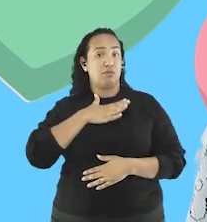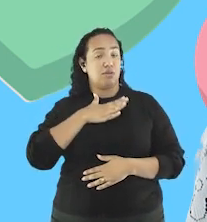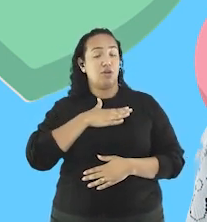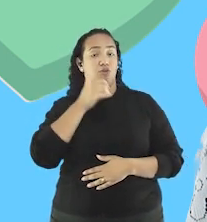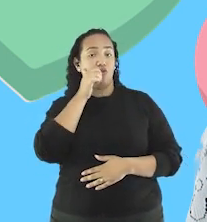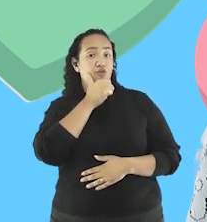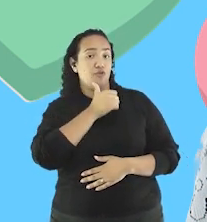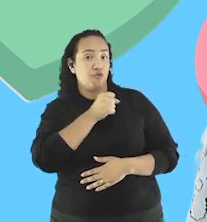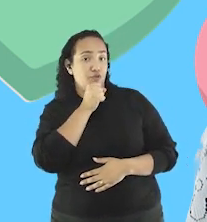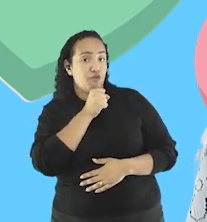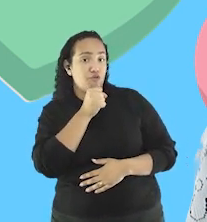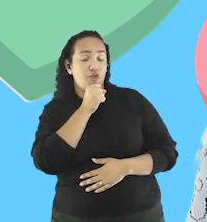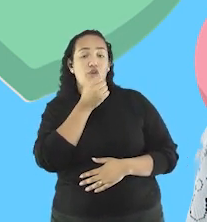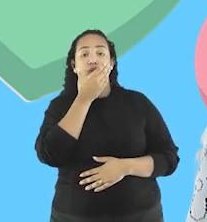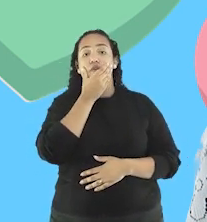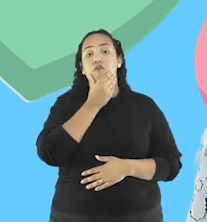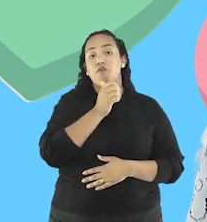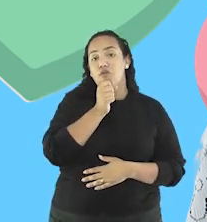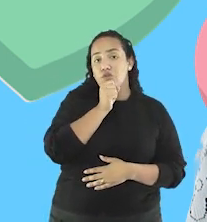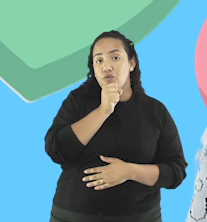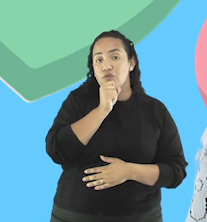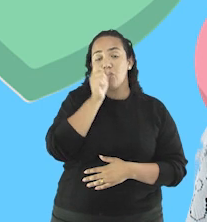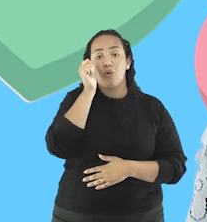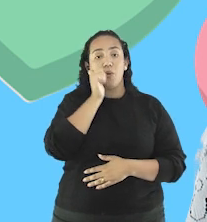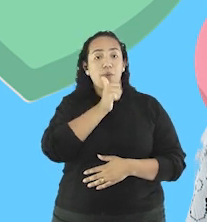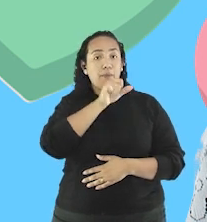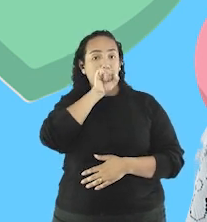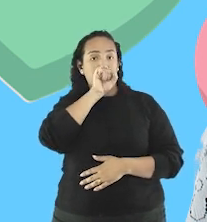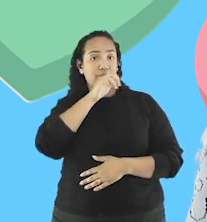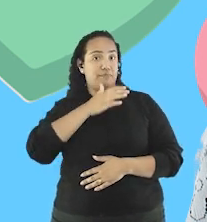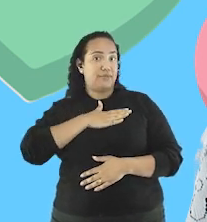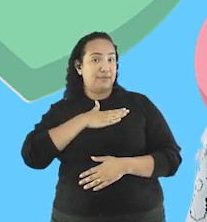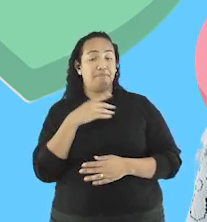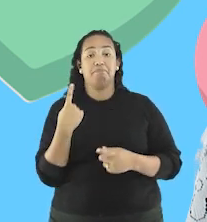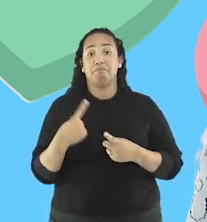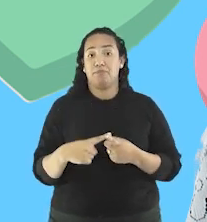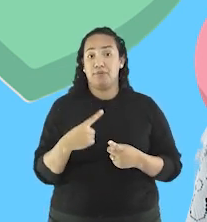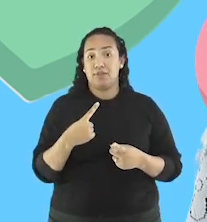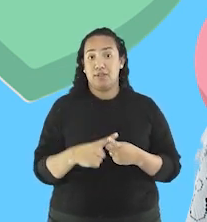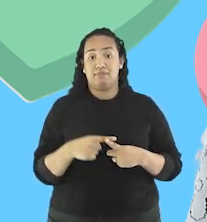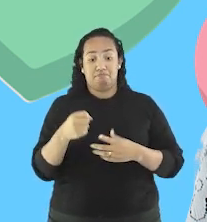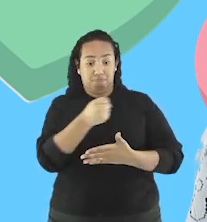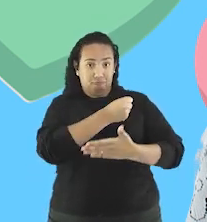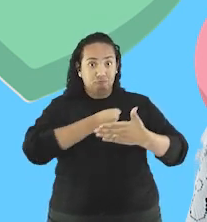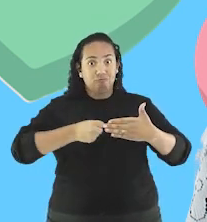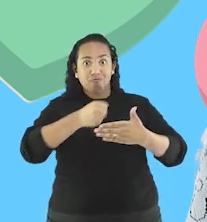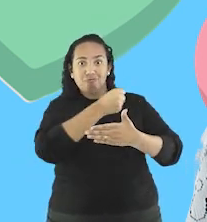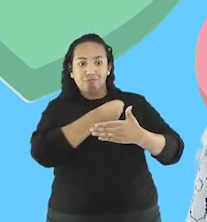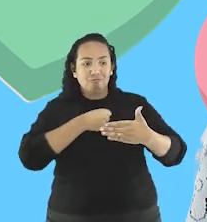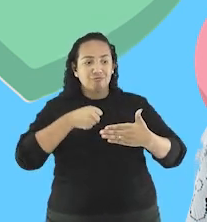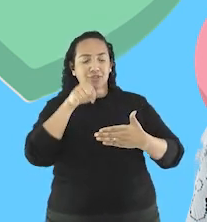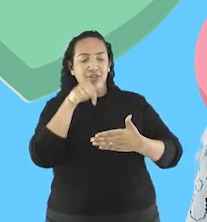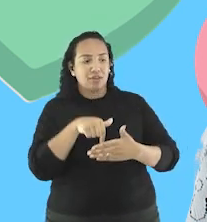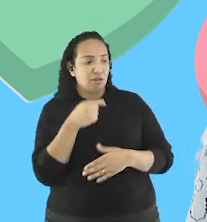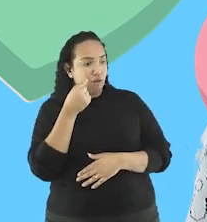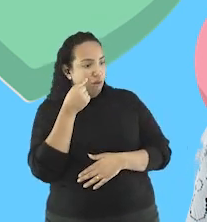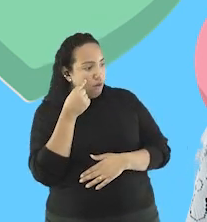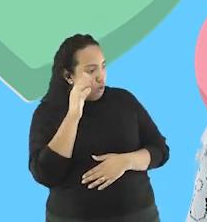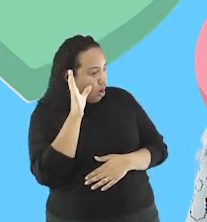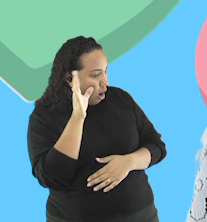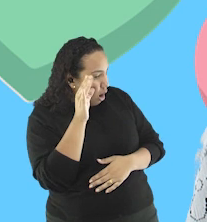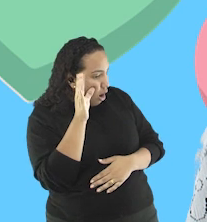dos meus avós, da minha mãe. Pois sempre que eles cozinhavam, ou eu estava por